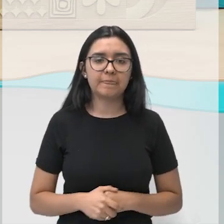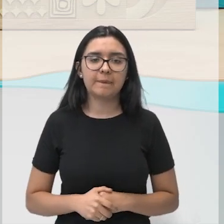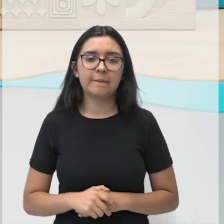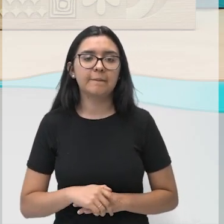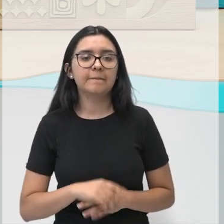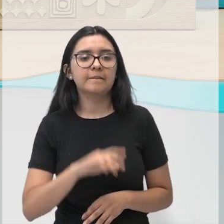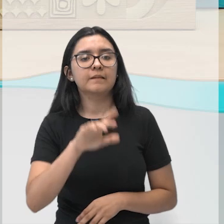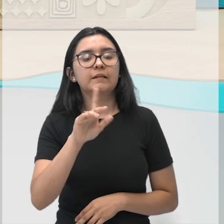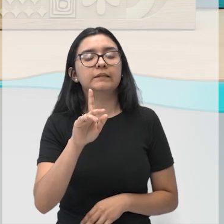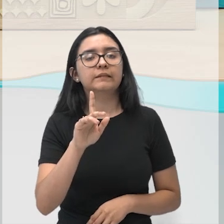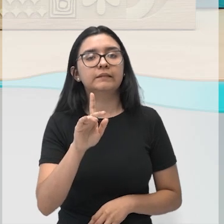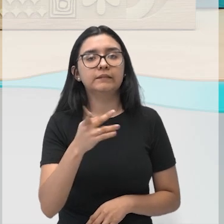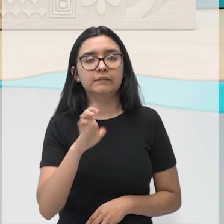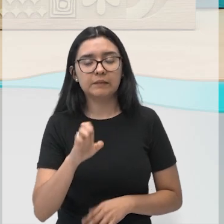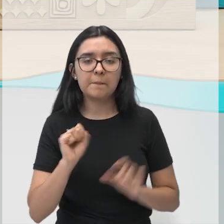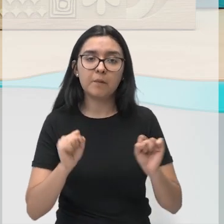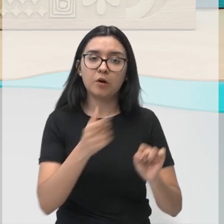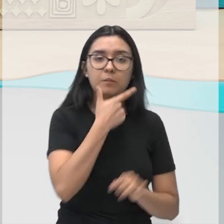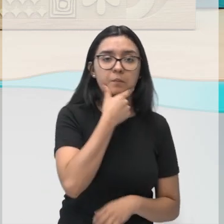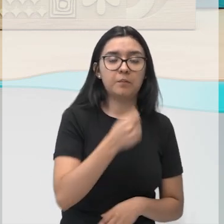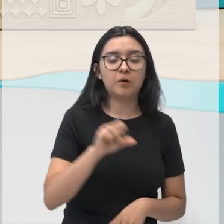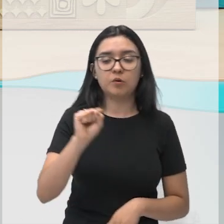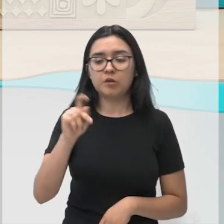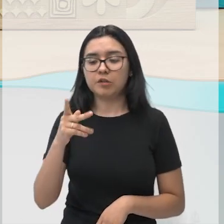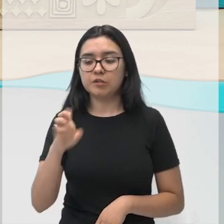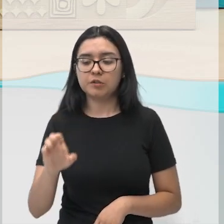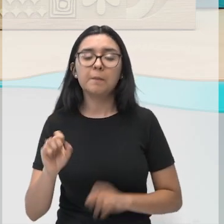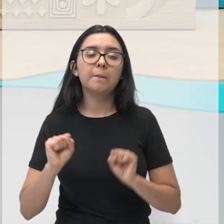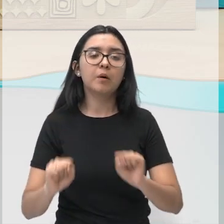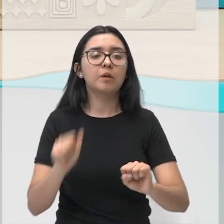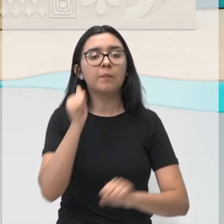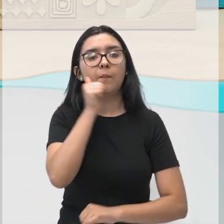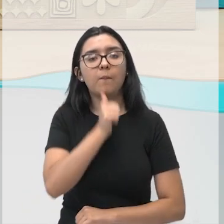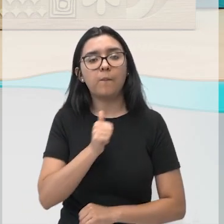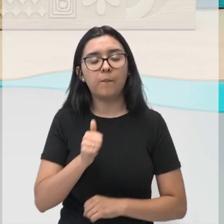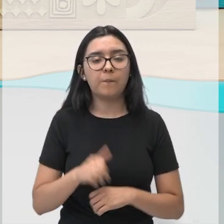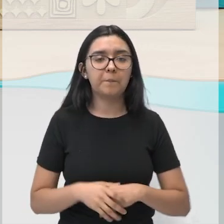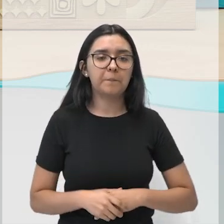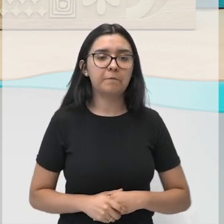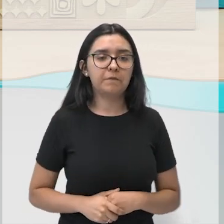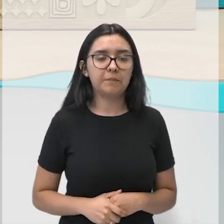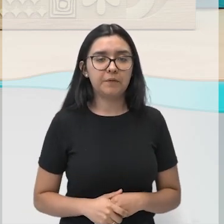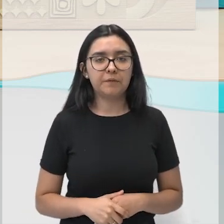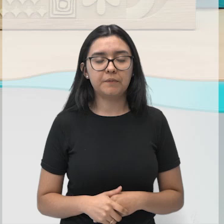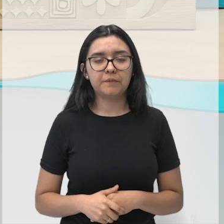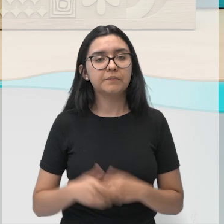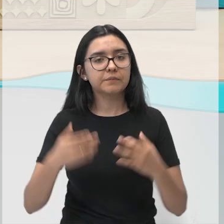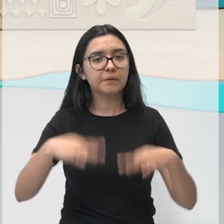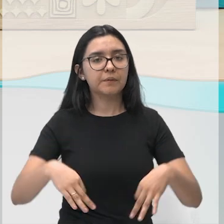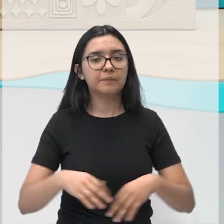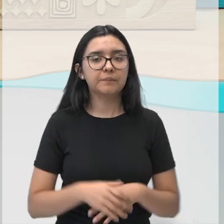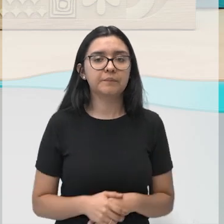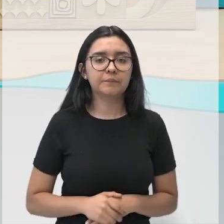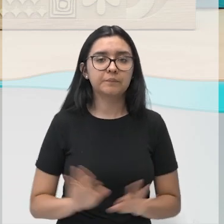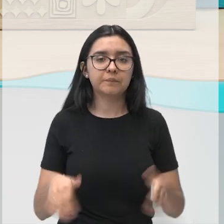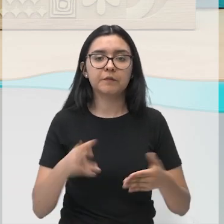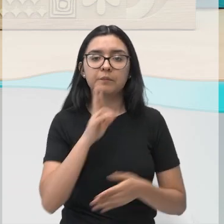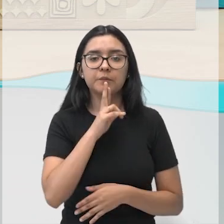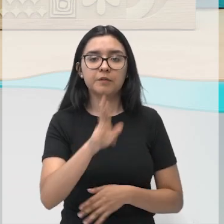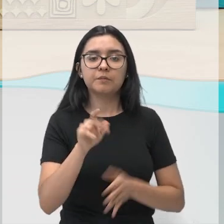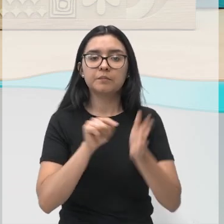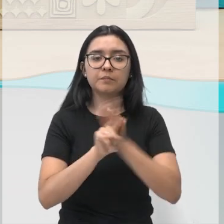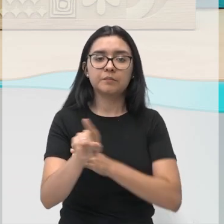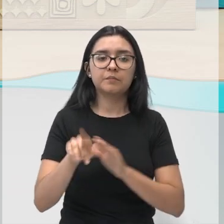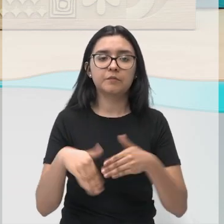pode ser o nome masculino e o she vai corresponder aos nomes femininos, tá bom? E aí, para